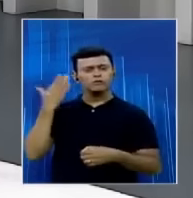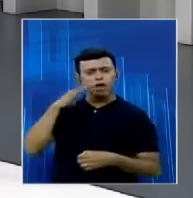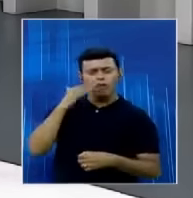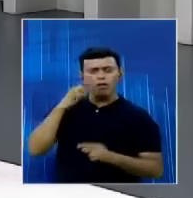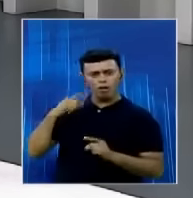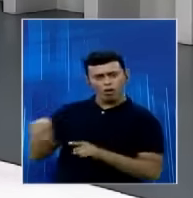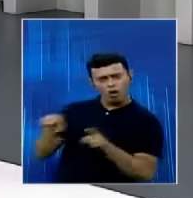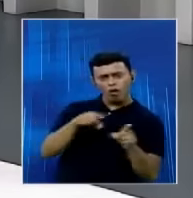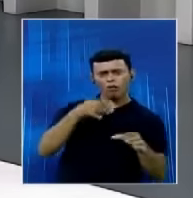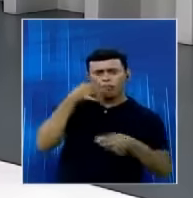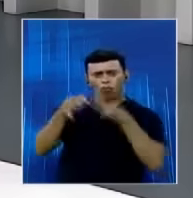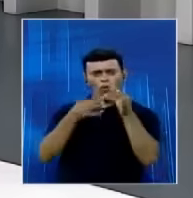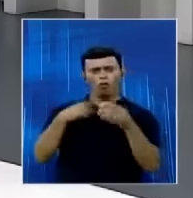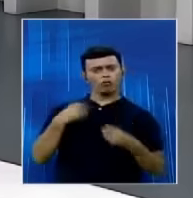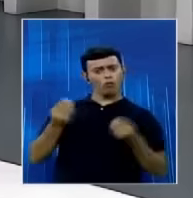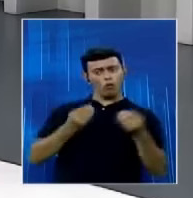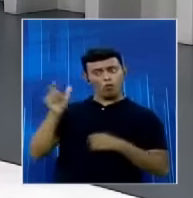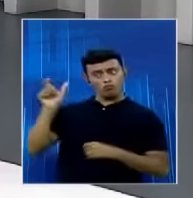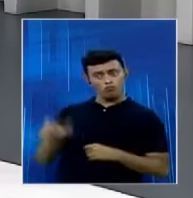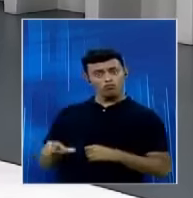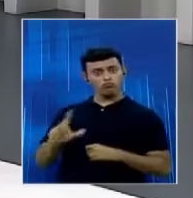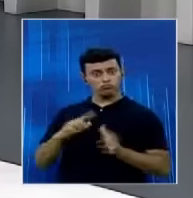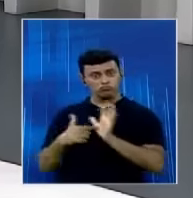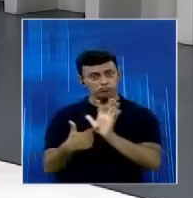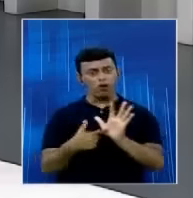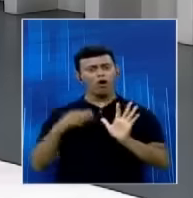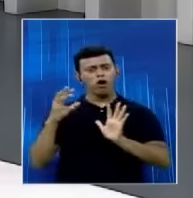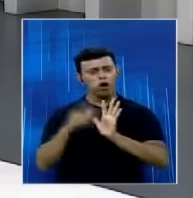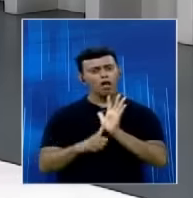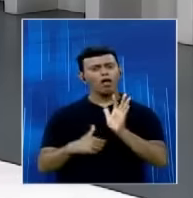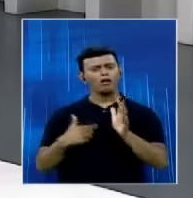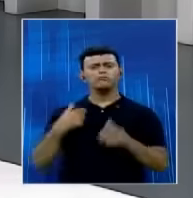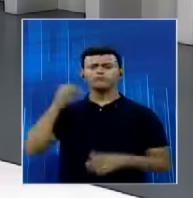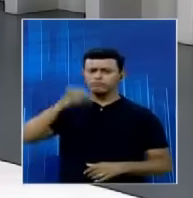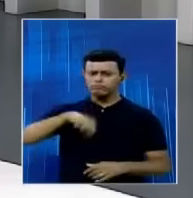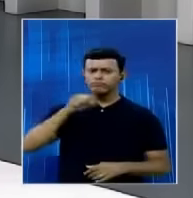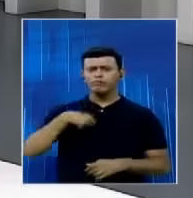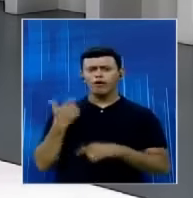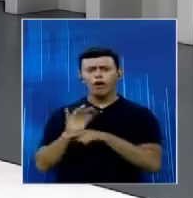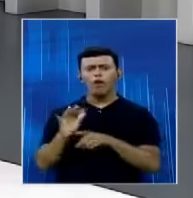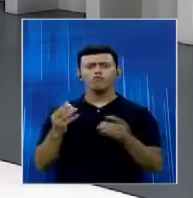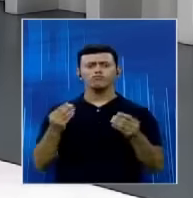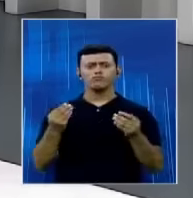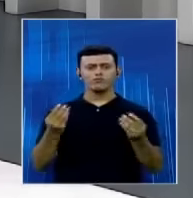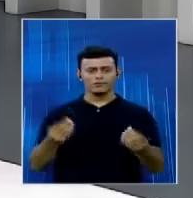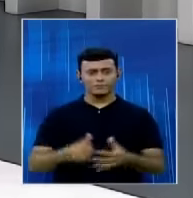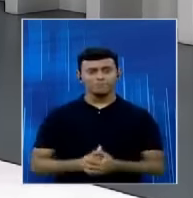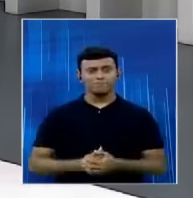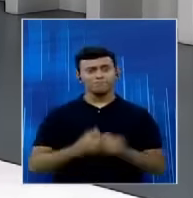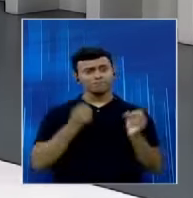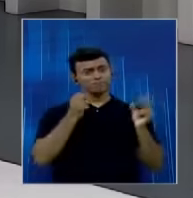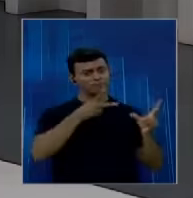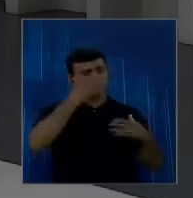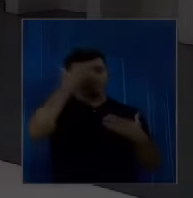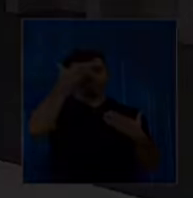indefensável, como ele se posiciona diante dos casos de corrupção. Tudo isso eu acho que ajuda a formação da opinião do eleitor. Ok. Obrigada, Josias.